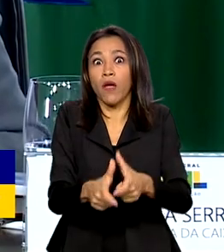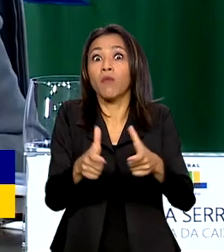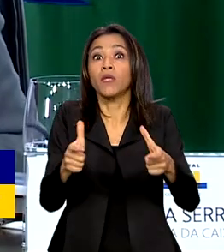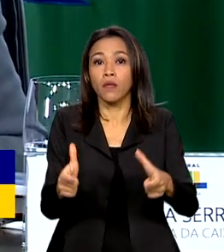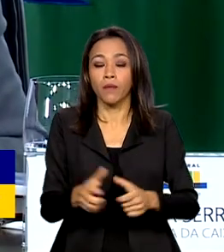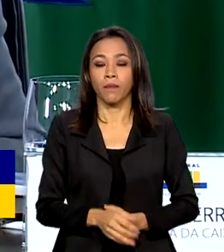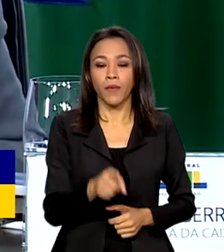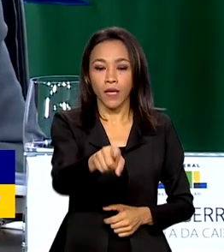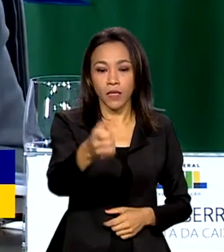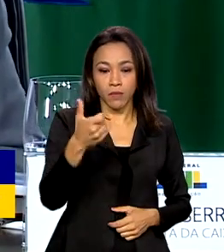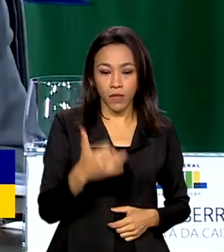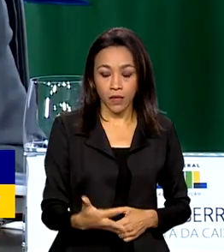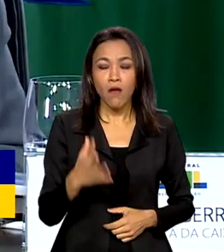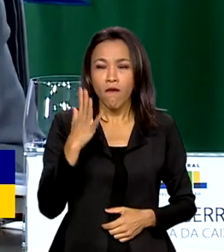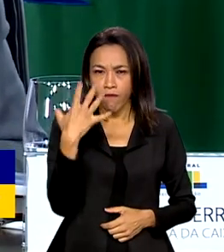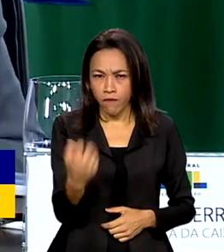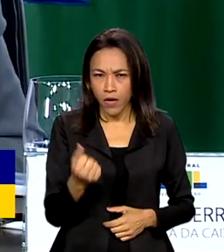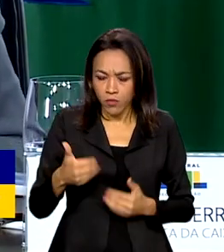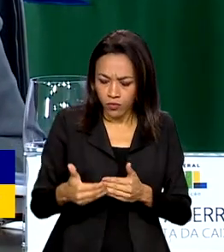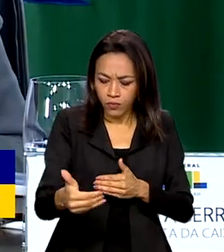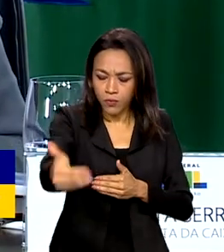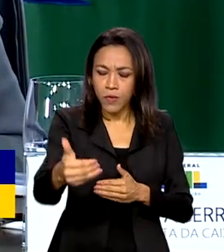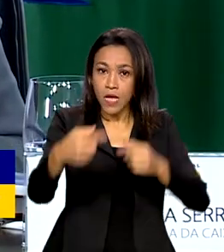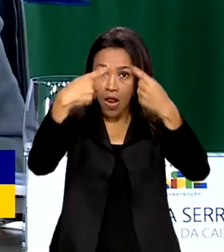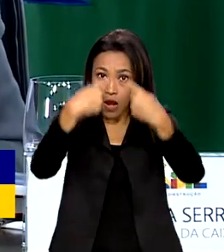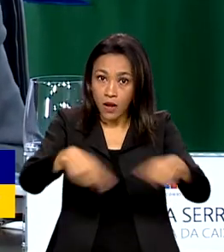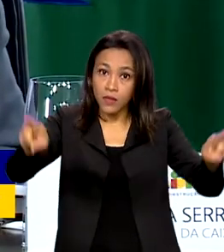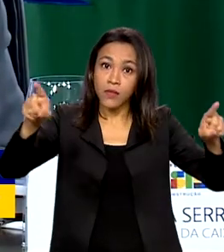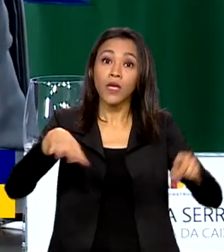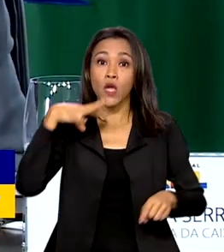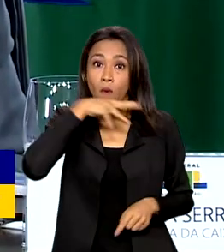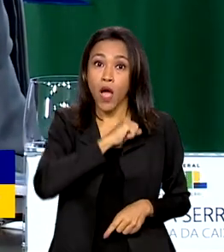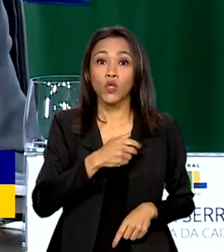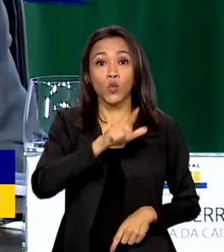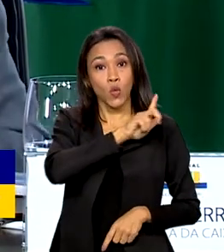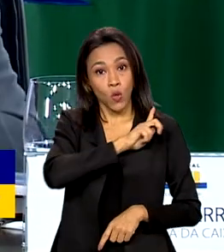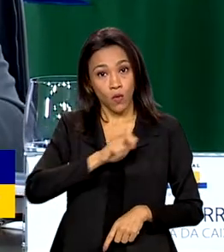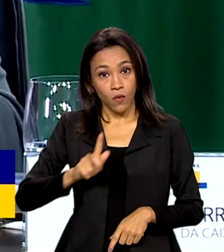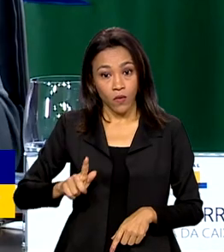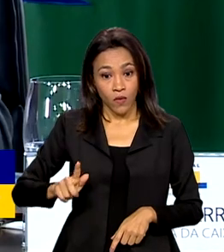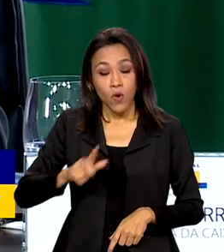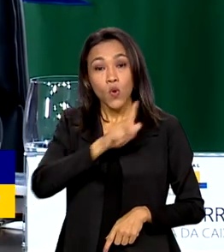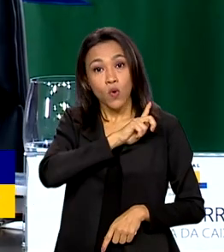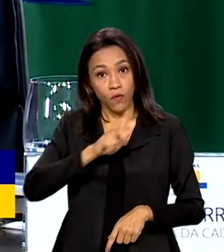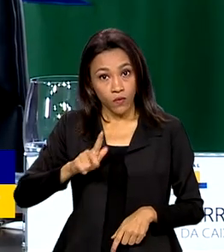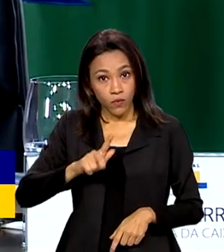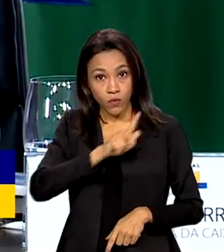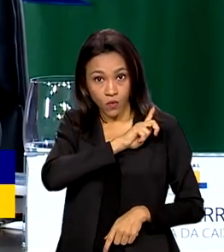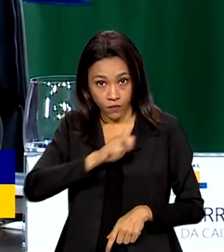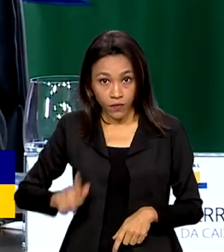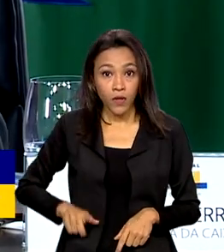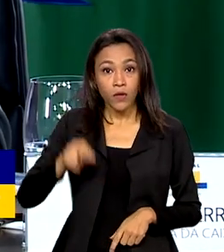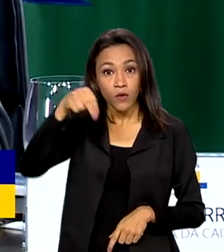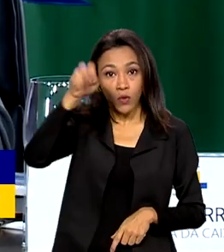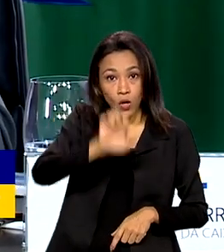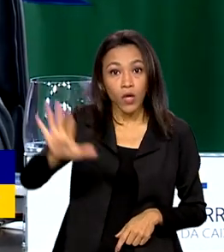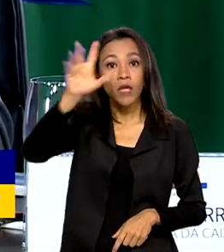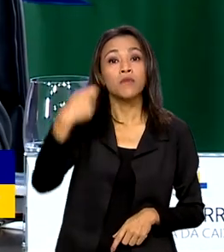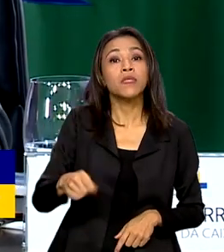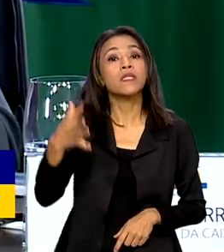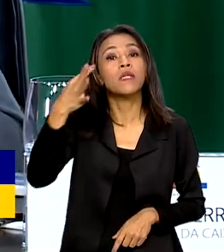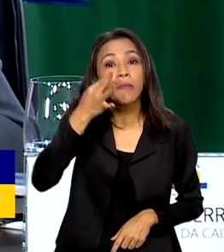nós vamos fazer um grande lançamento, que eu acho que o governador do Nordeste deve estar presente, que é um grande ato do Crédito